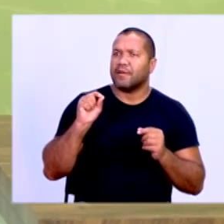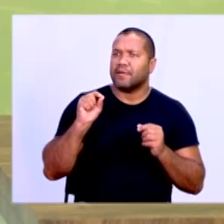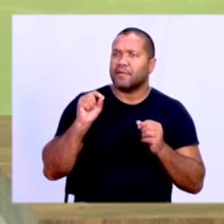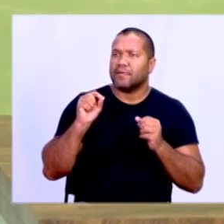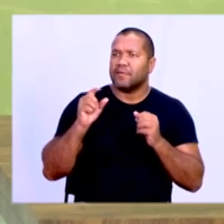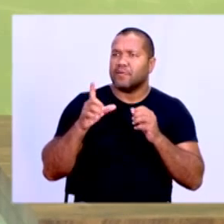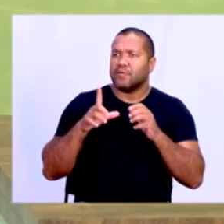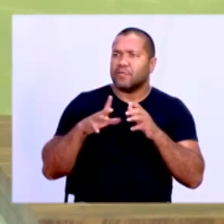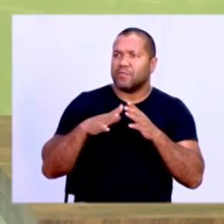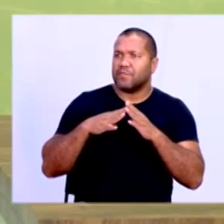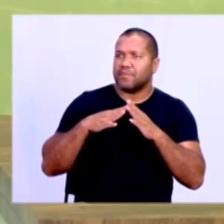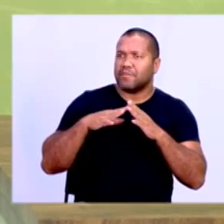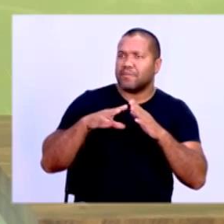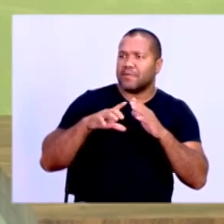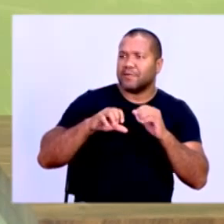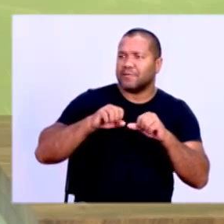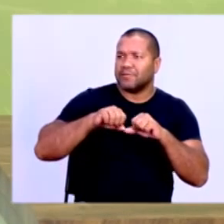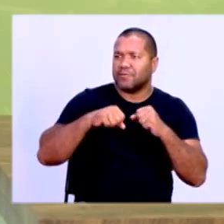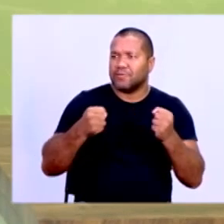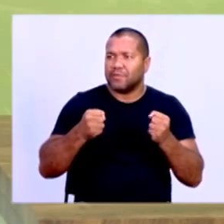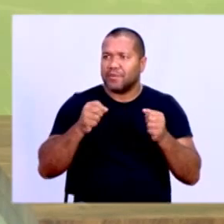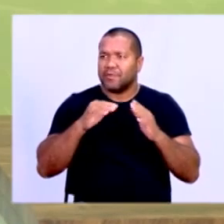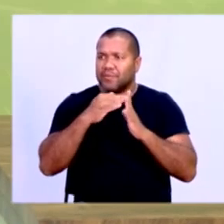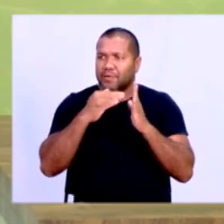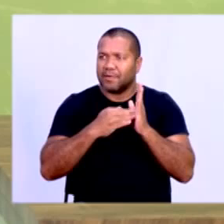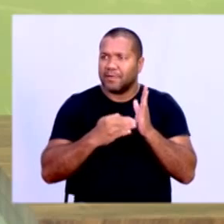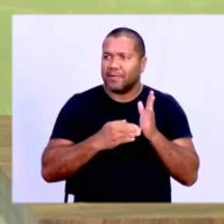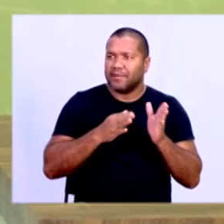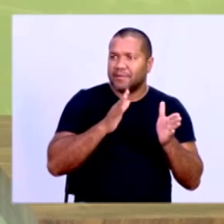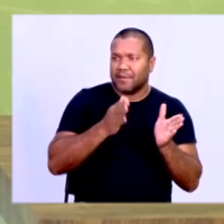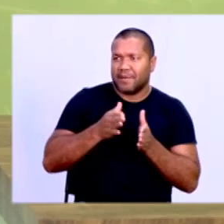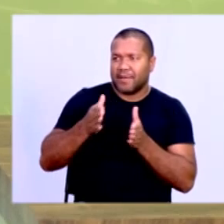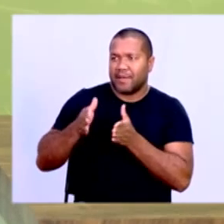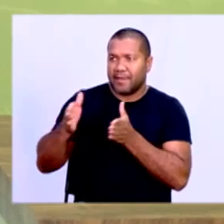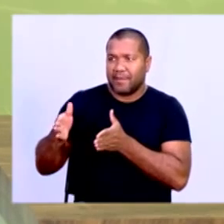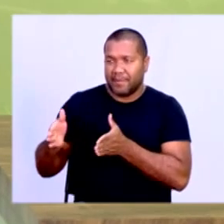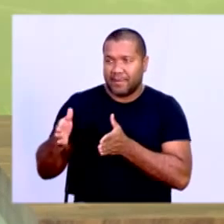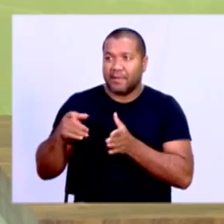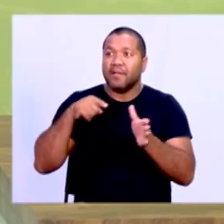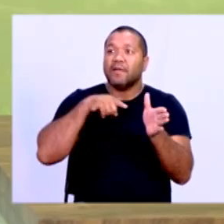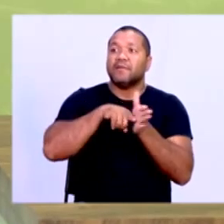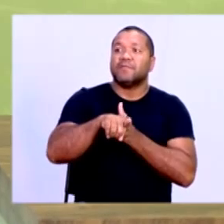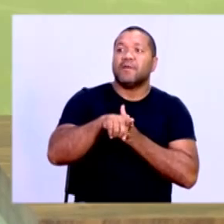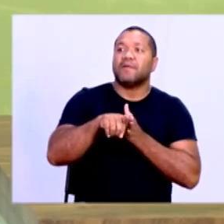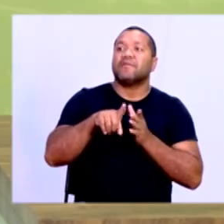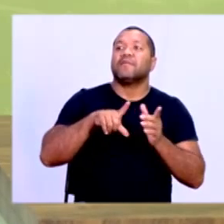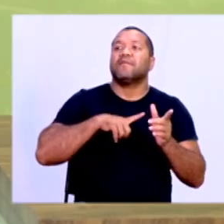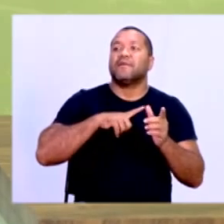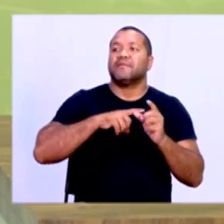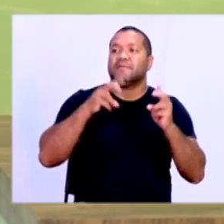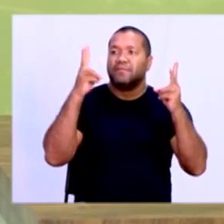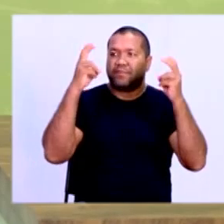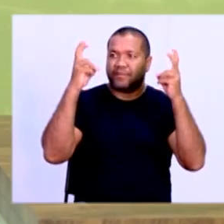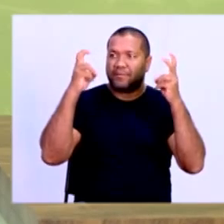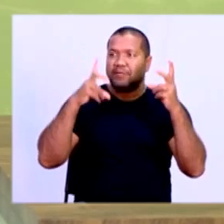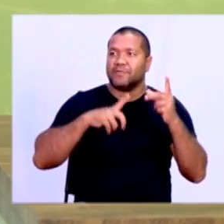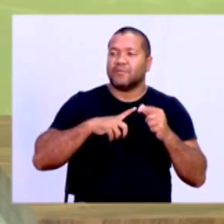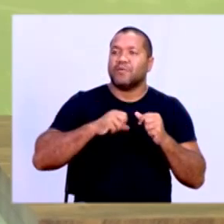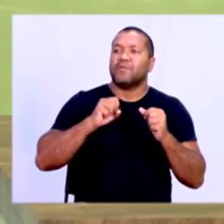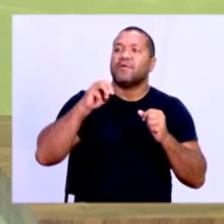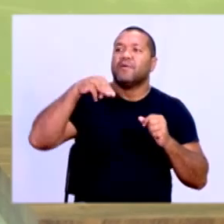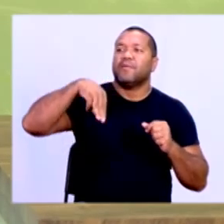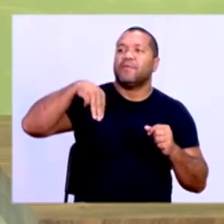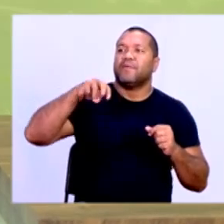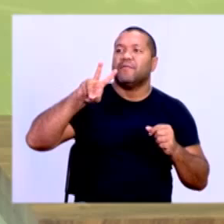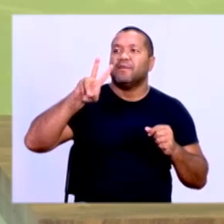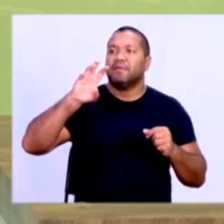programação em camadas. Então, professor, a pergunta ela vai em cima da nossa temática de hoje, sobre o padrão MVC.